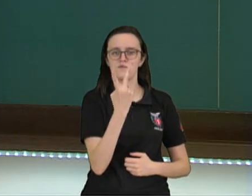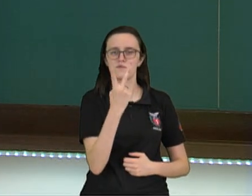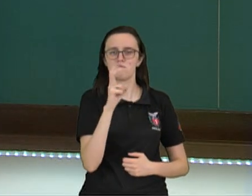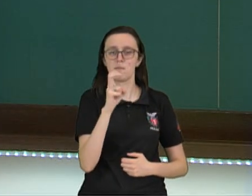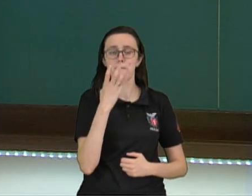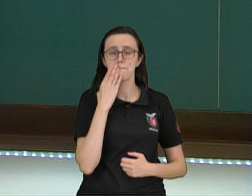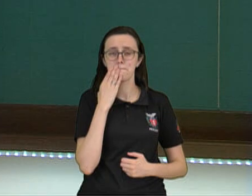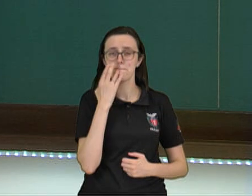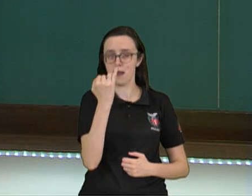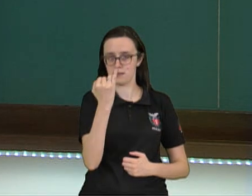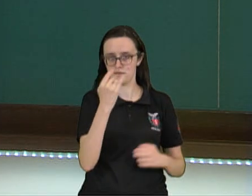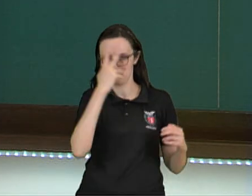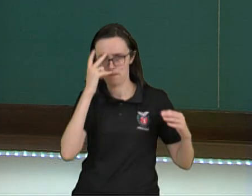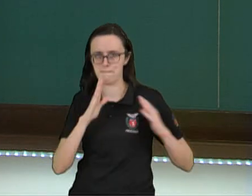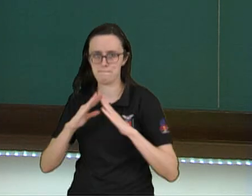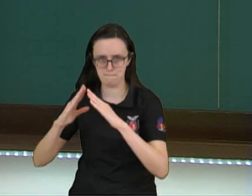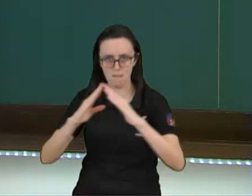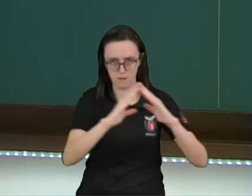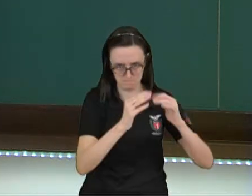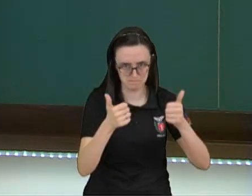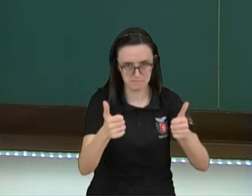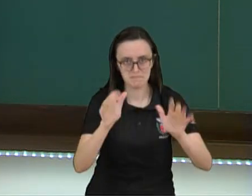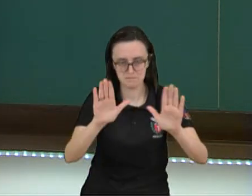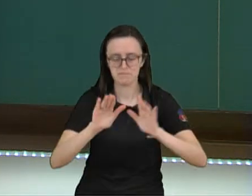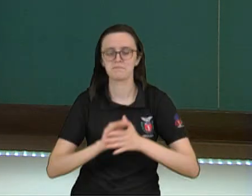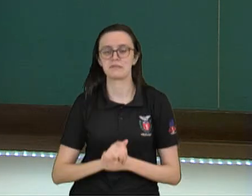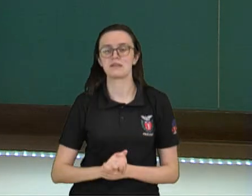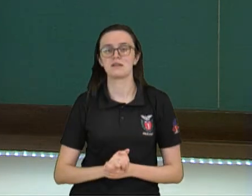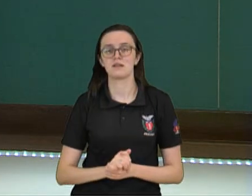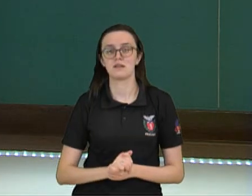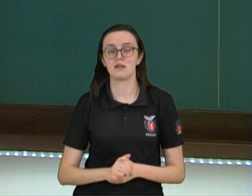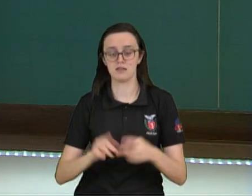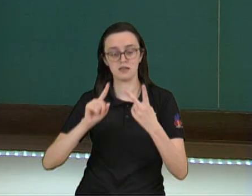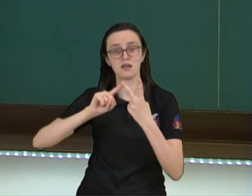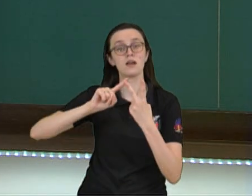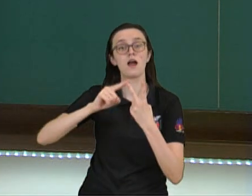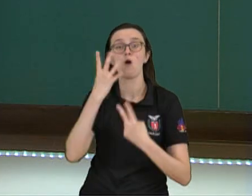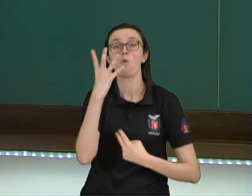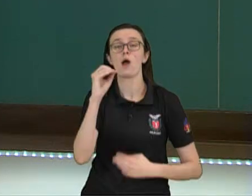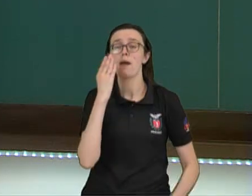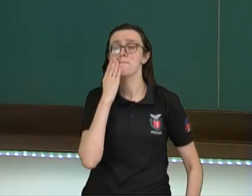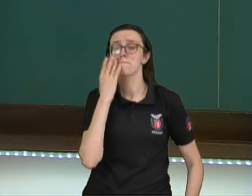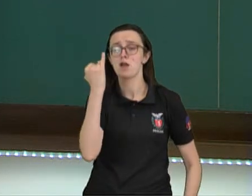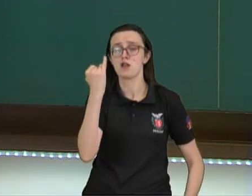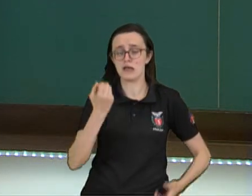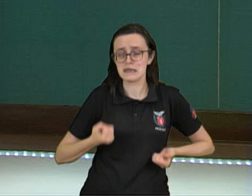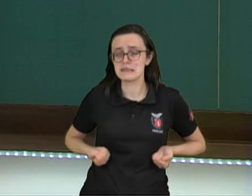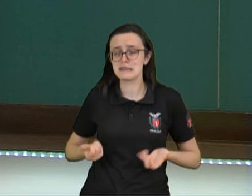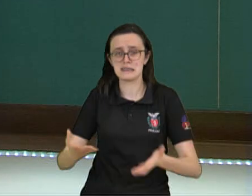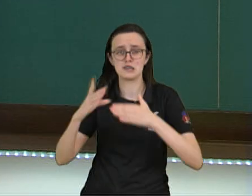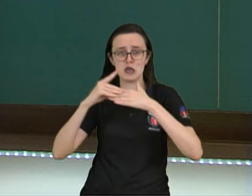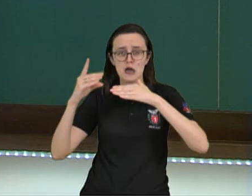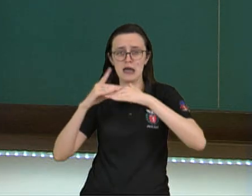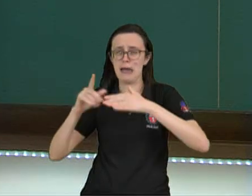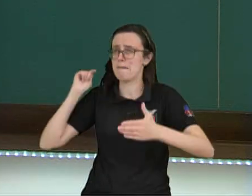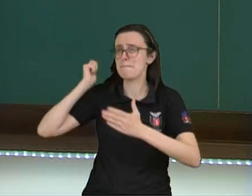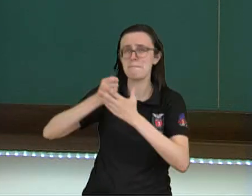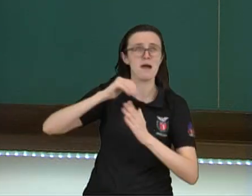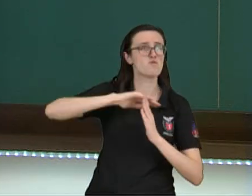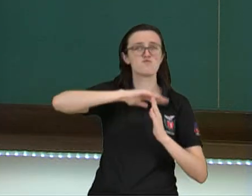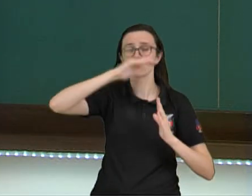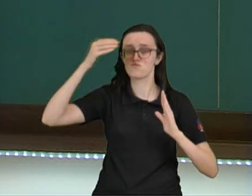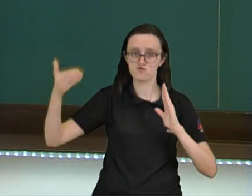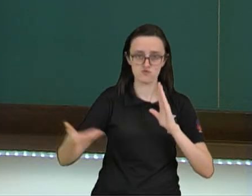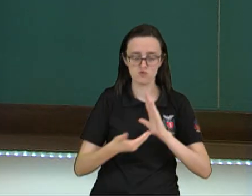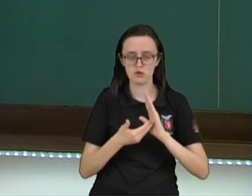1,325 bilhão de habitantes, tá bom? E 40 bilhões de dólares, que é o valor gasto. Então o que nós